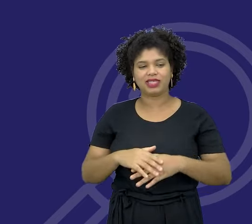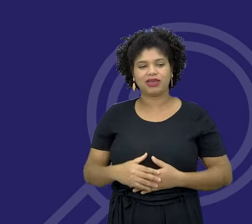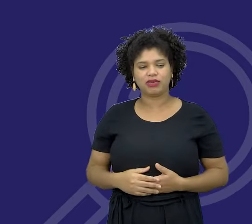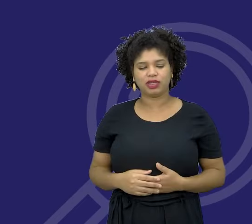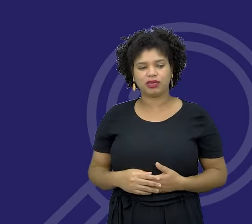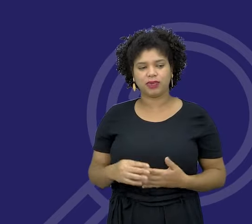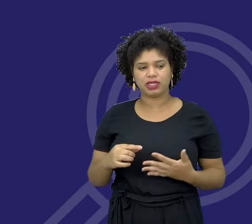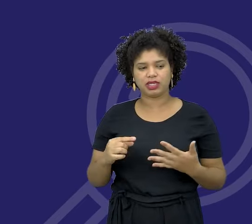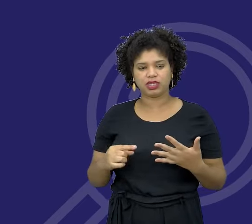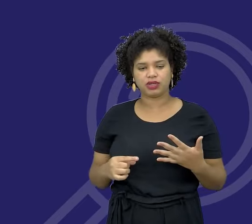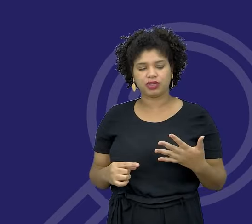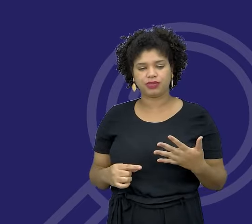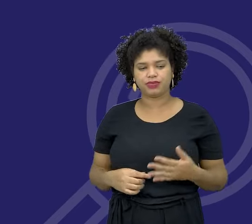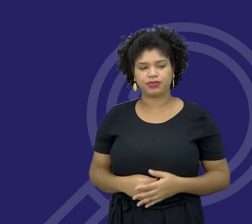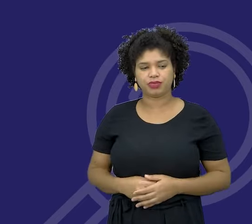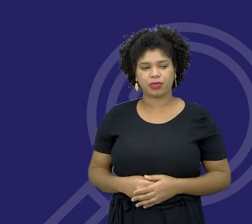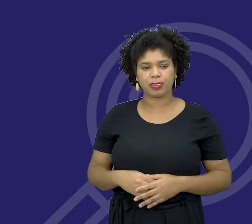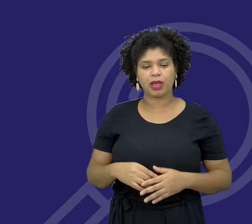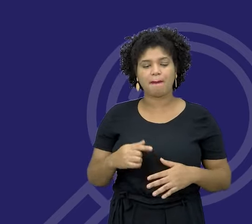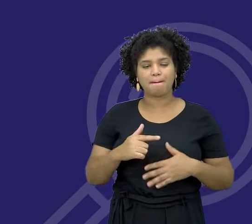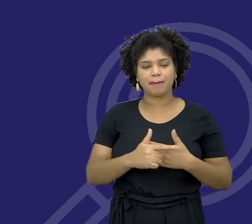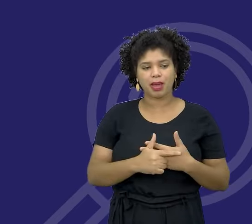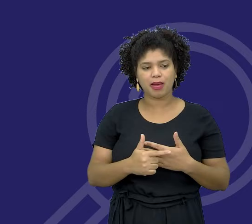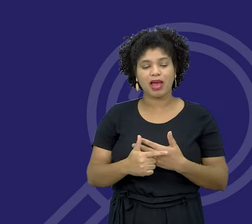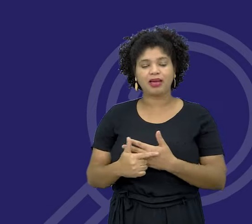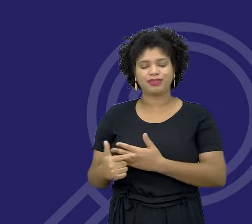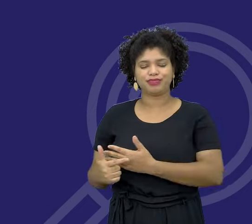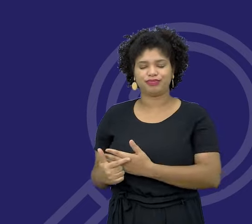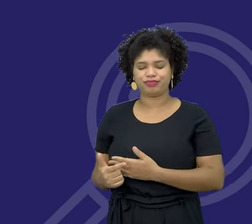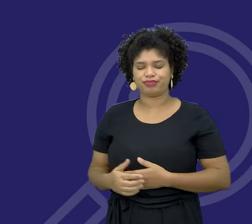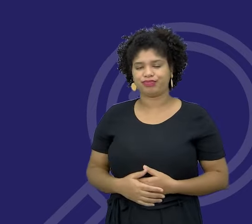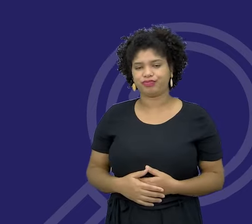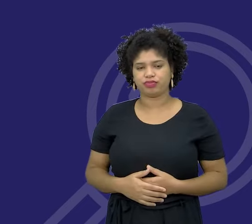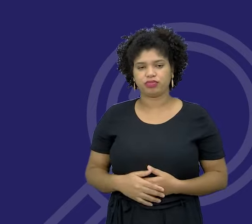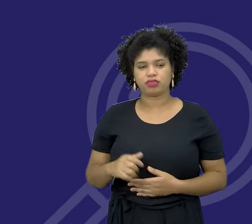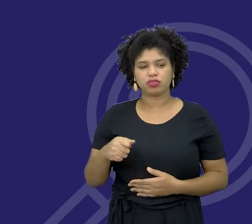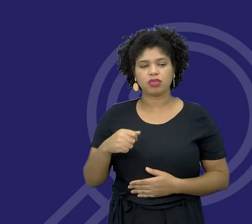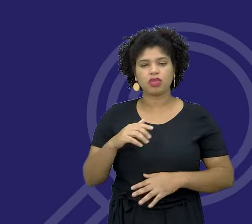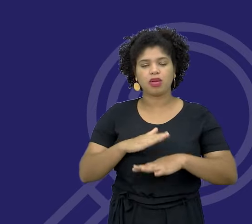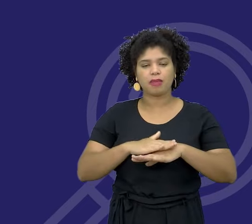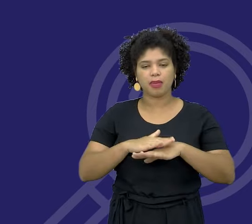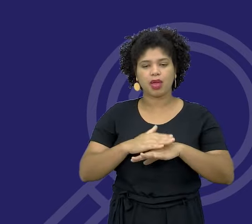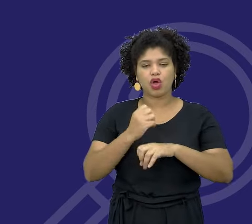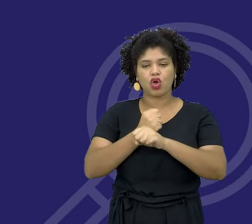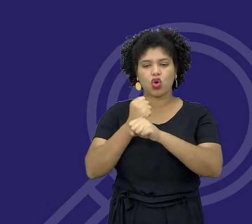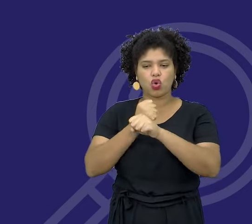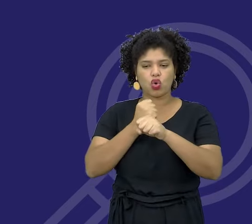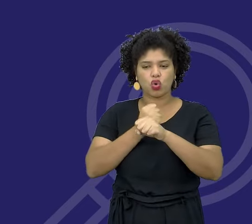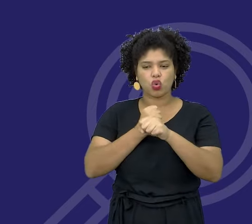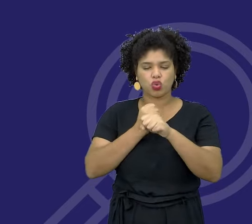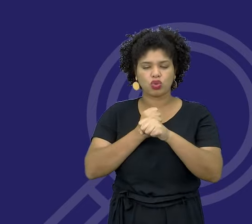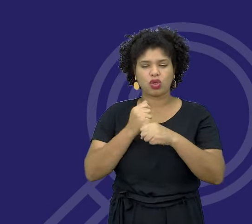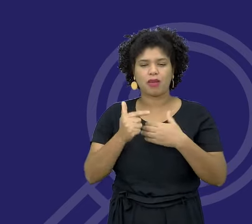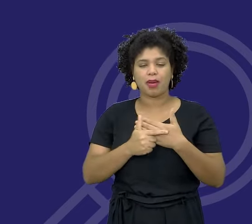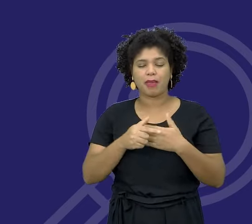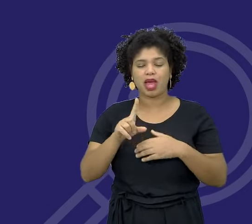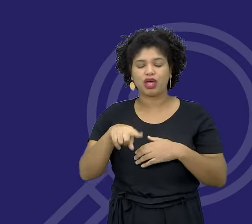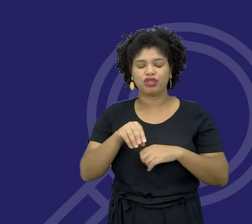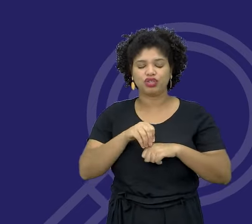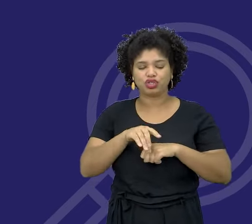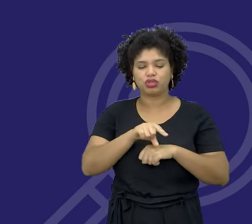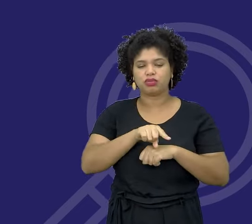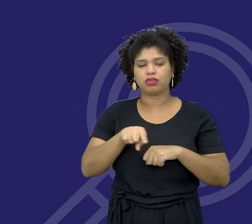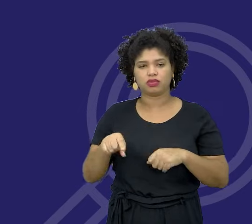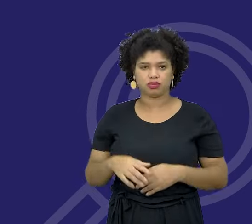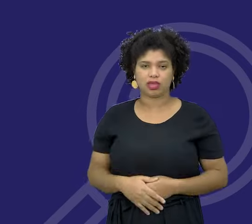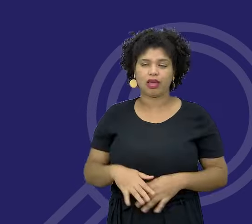essa planificação no papel, tentar fechar no papel, né? Fazer essa construção no papel é uma sugestão que eu deixo para vocês.